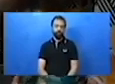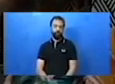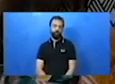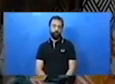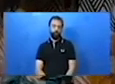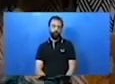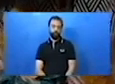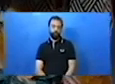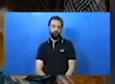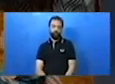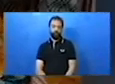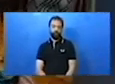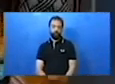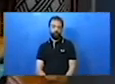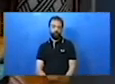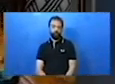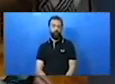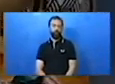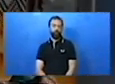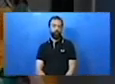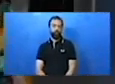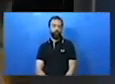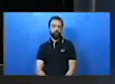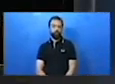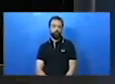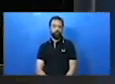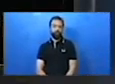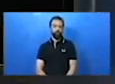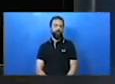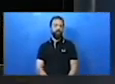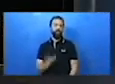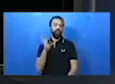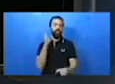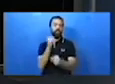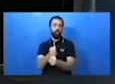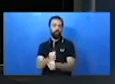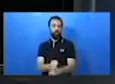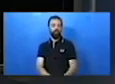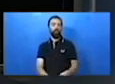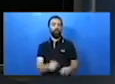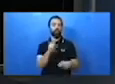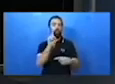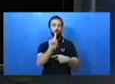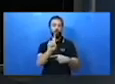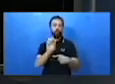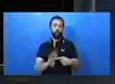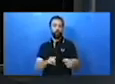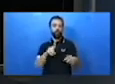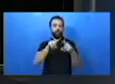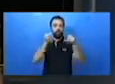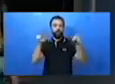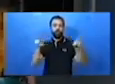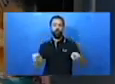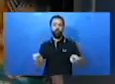O que você deve fazer para calcular 1/4 desse retângulo? O que eu tenho